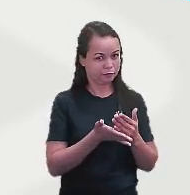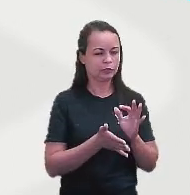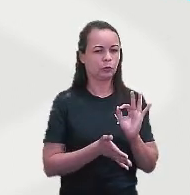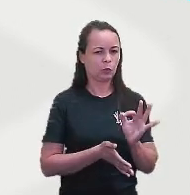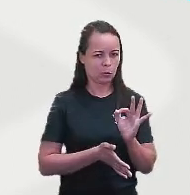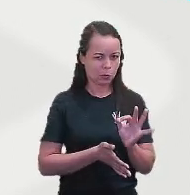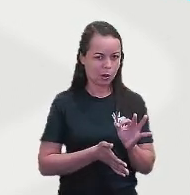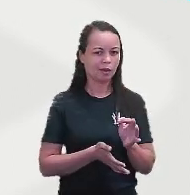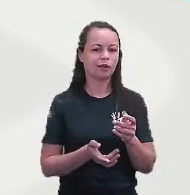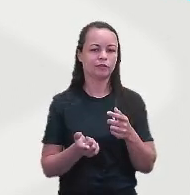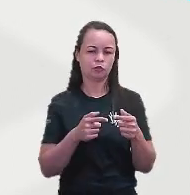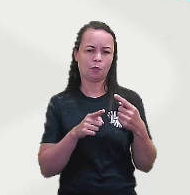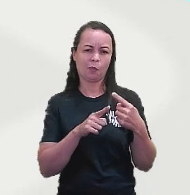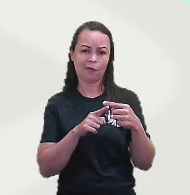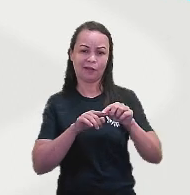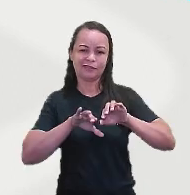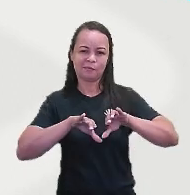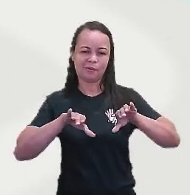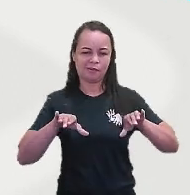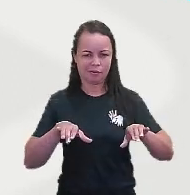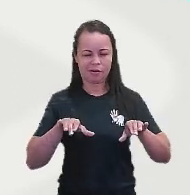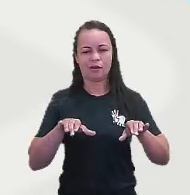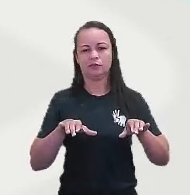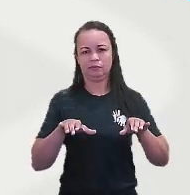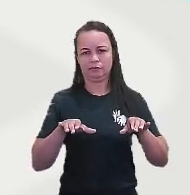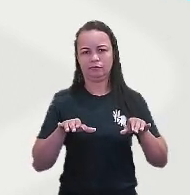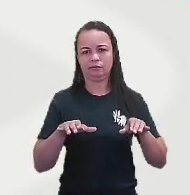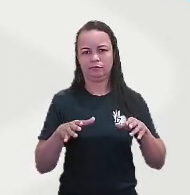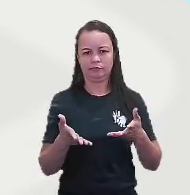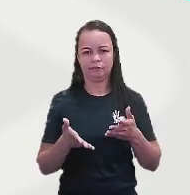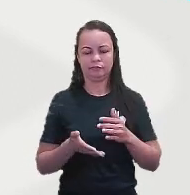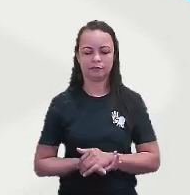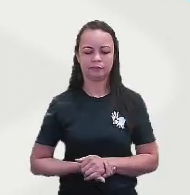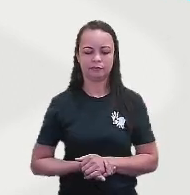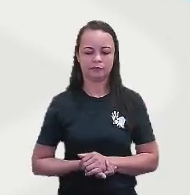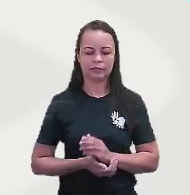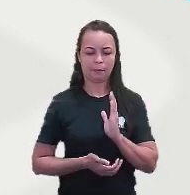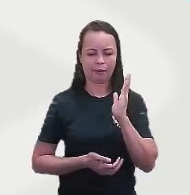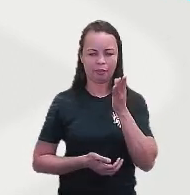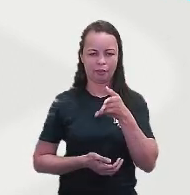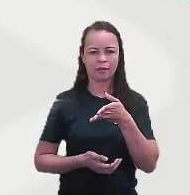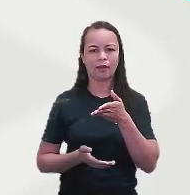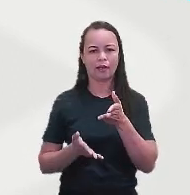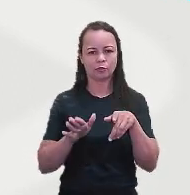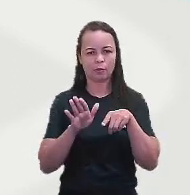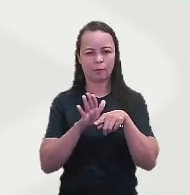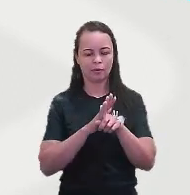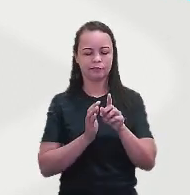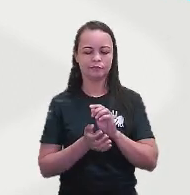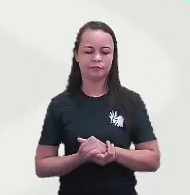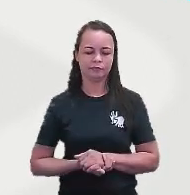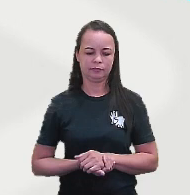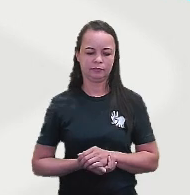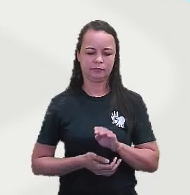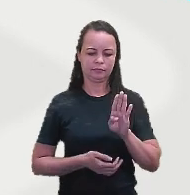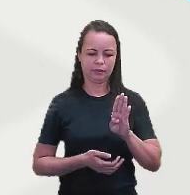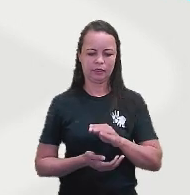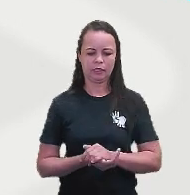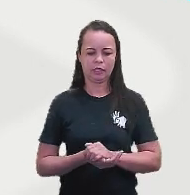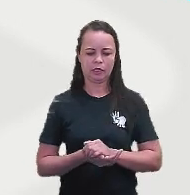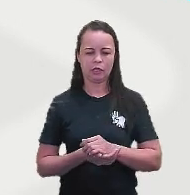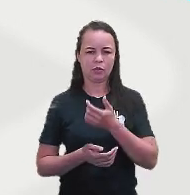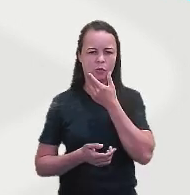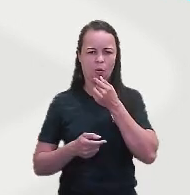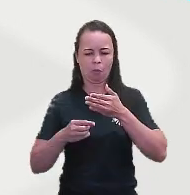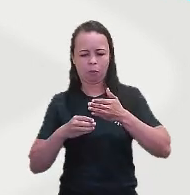correto. Por que insistes no assunto? Uma pergunta simples e direta, né? Na letra B, o carpinteiro não fez o serviço